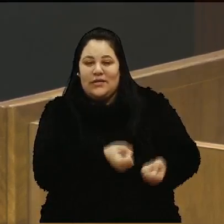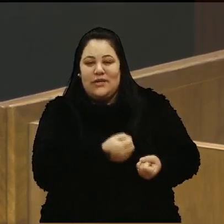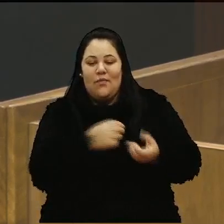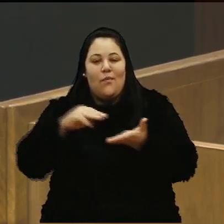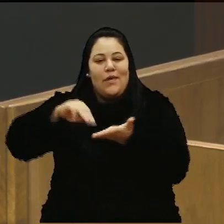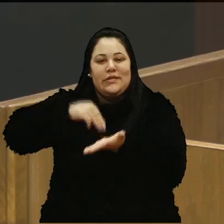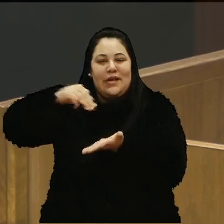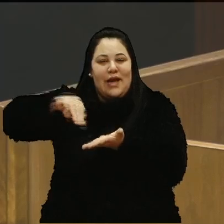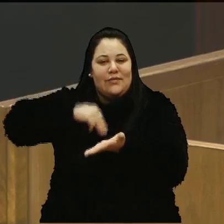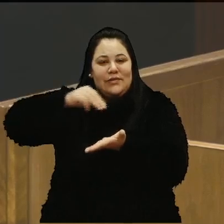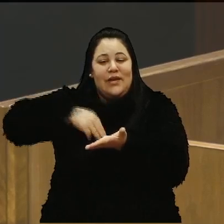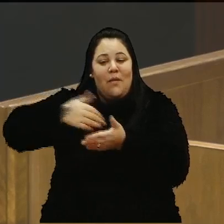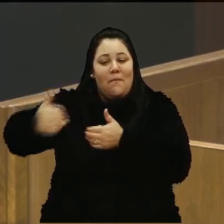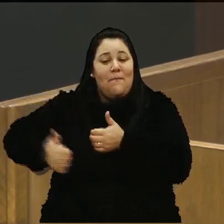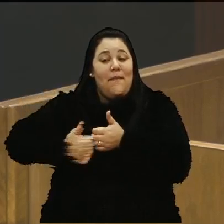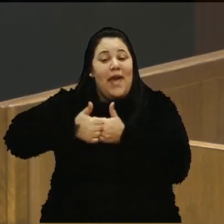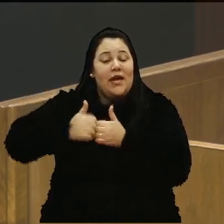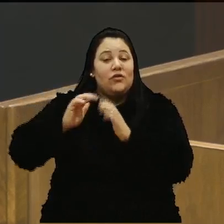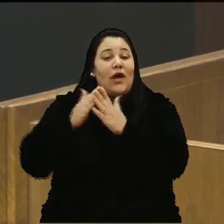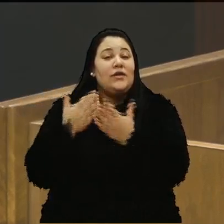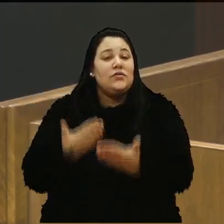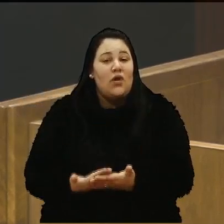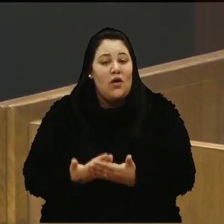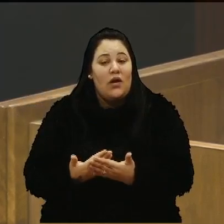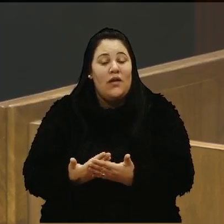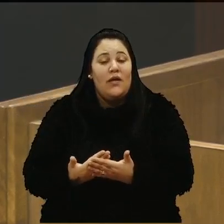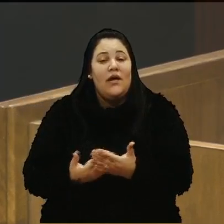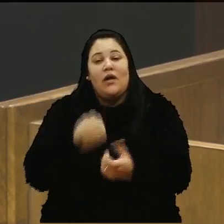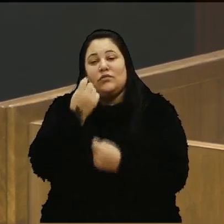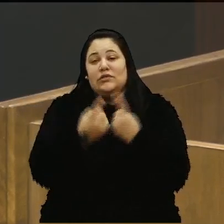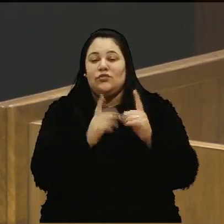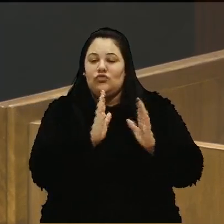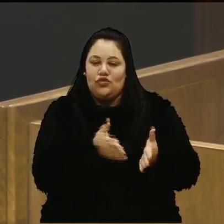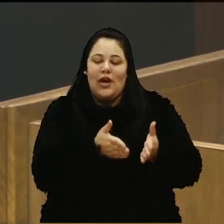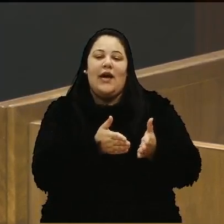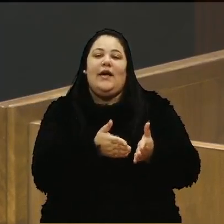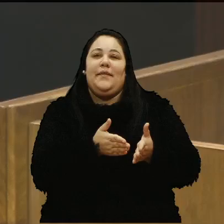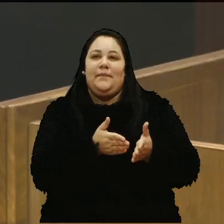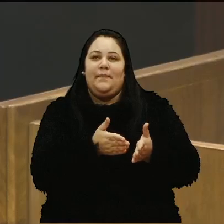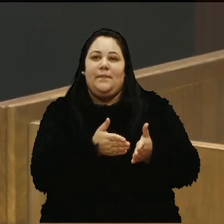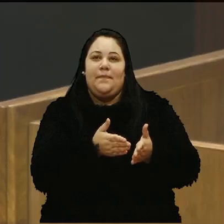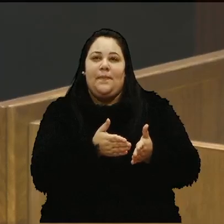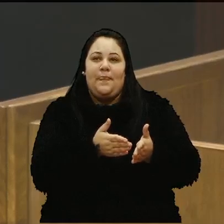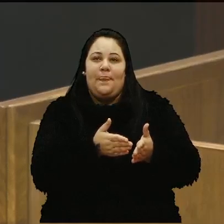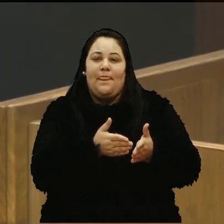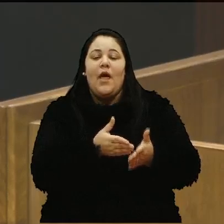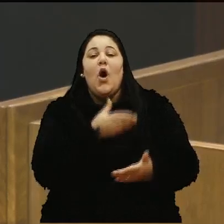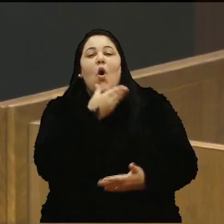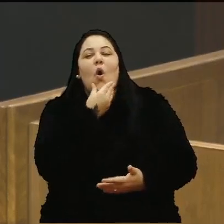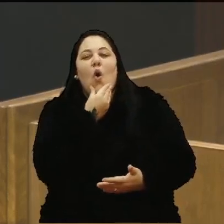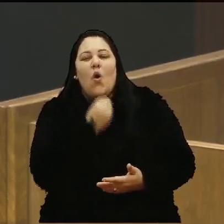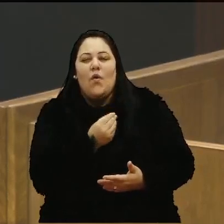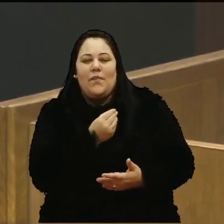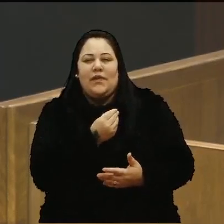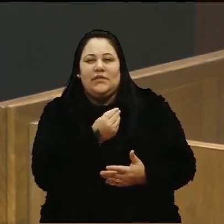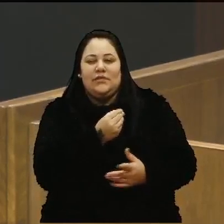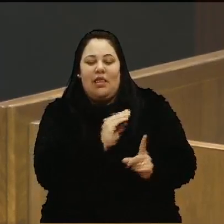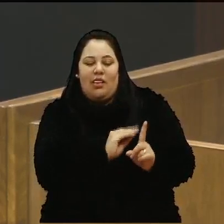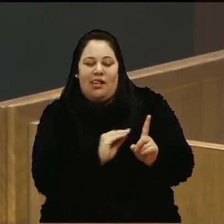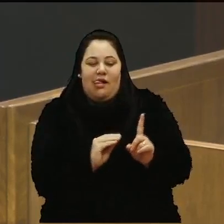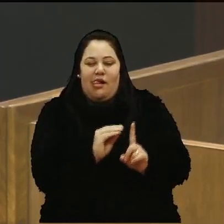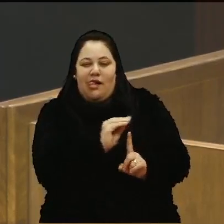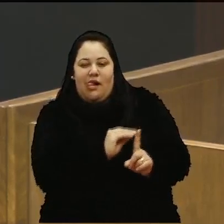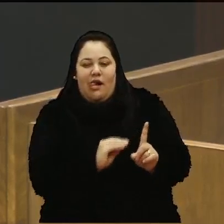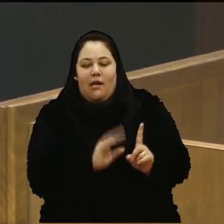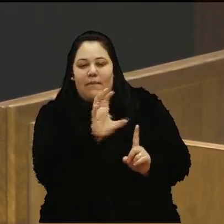proximidades das escolas. Então, algumas situações de homens, enfim, né, tentando ali